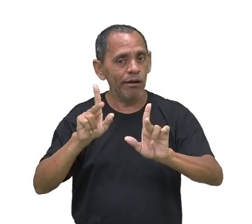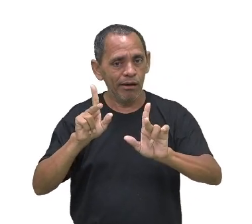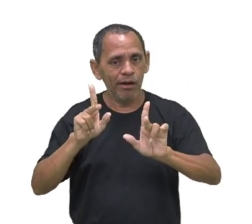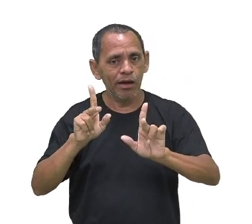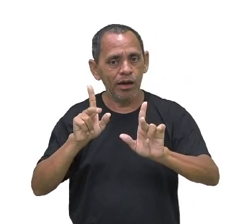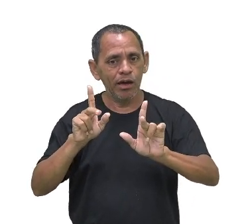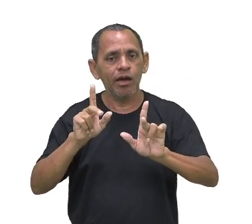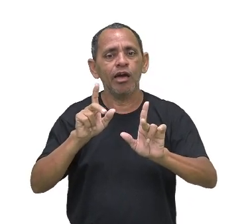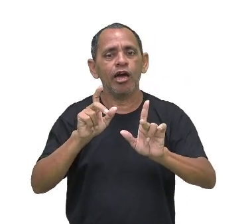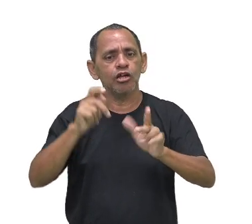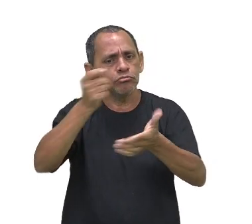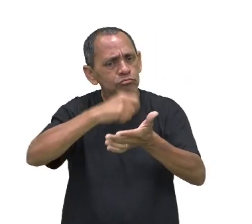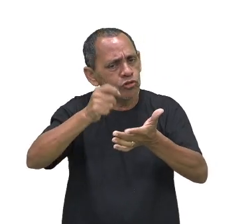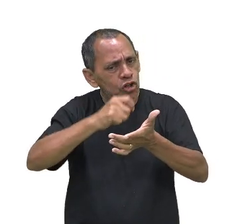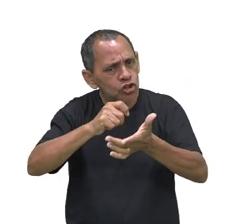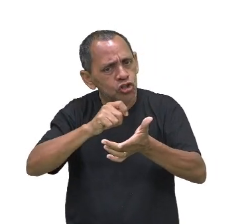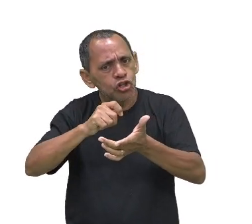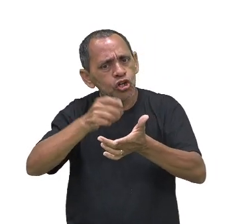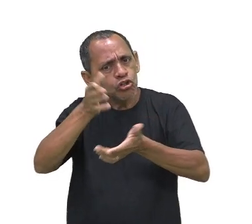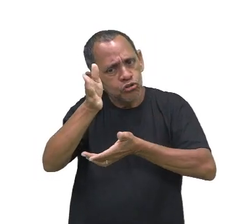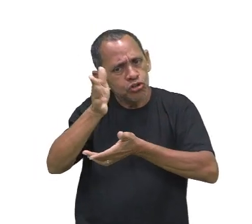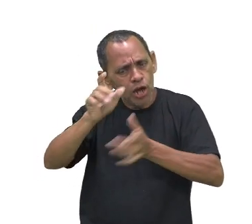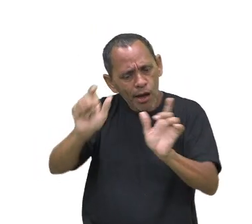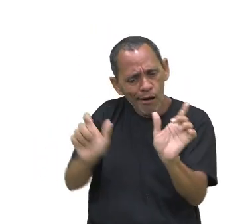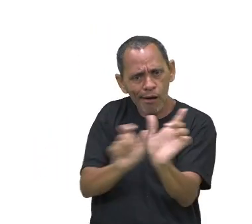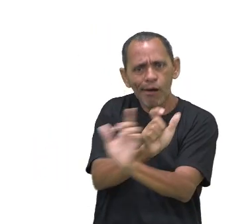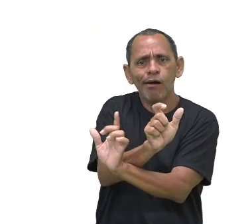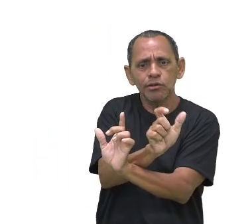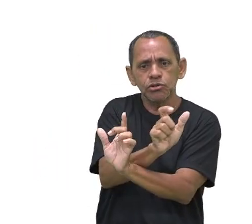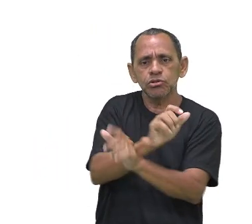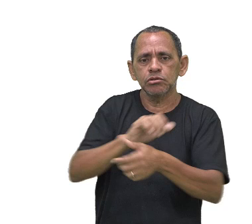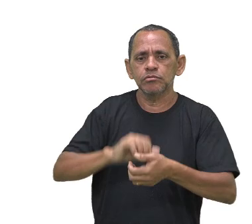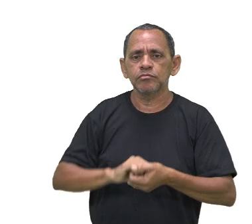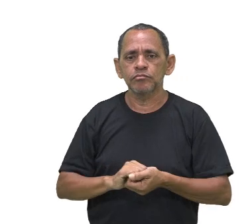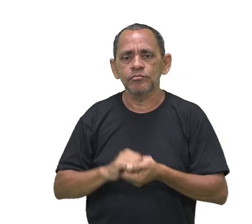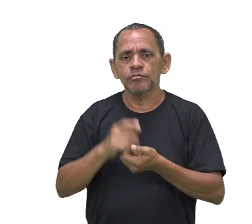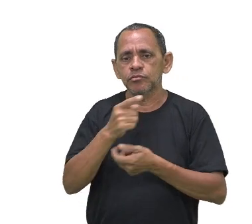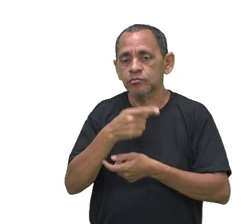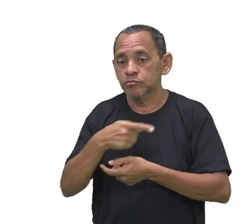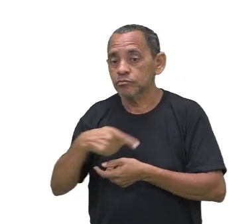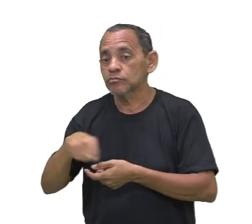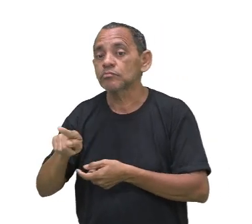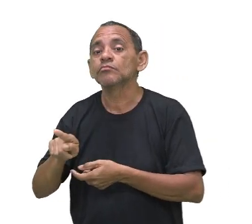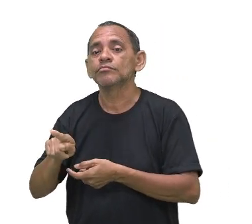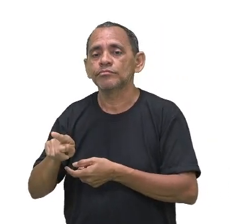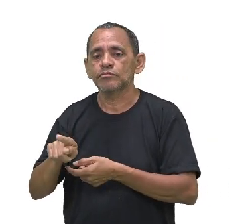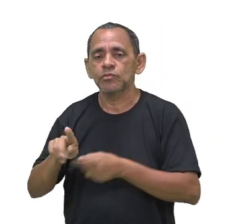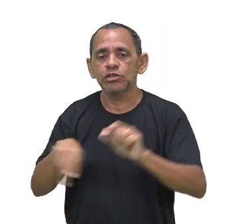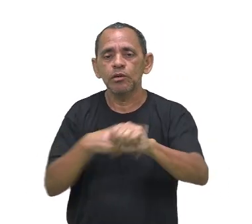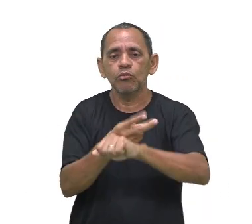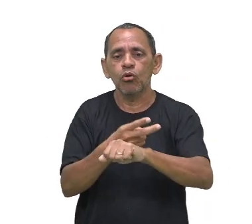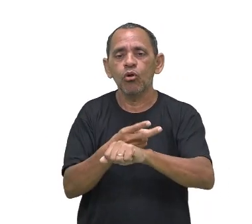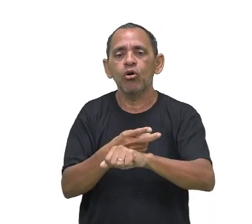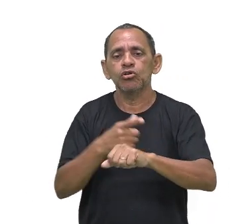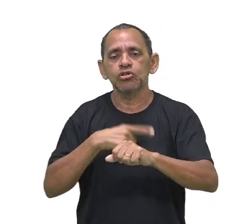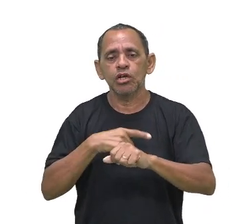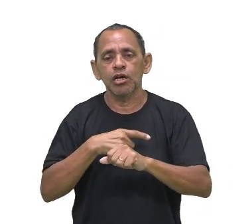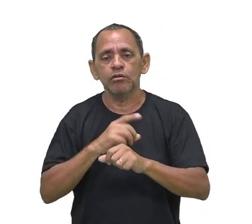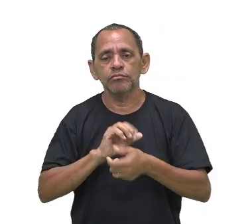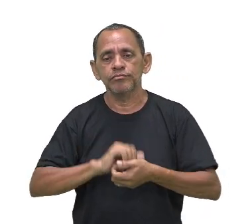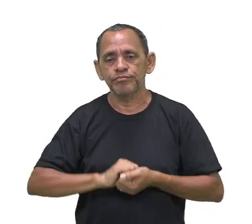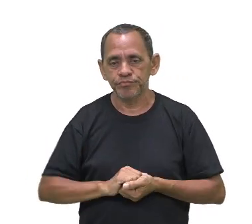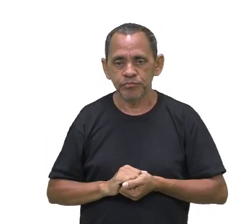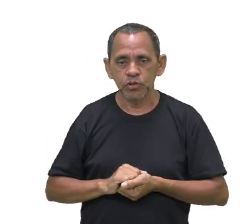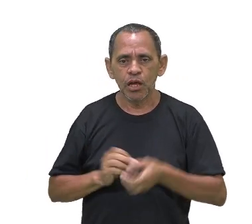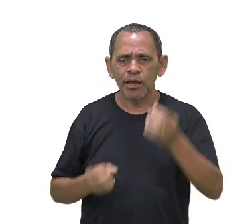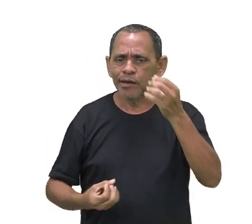antes. Seguindo aí nesta sequência, depois da antíntese, onde há o choque com a tese,